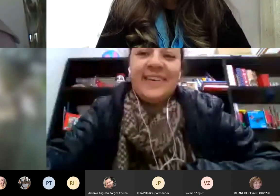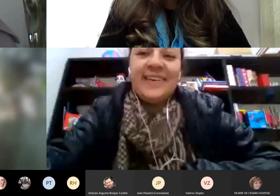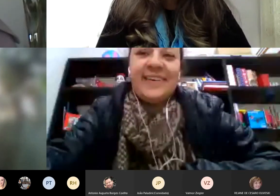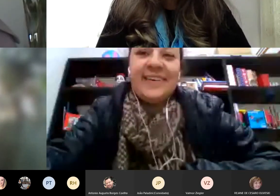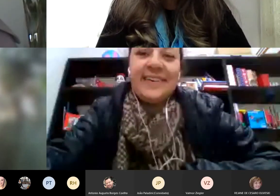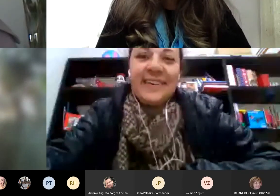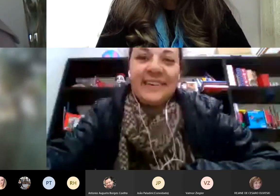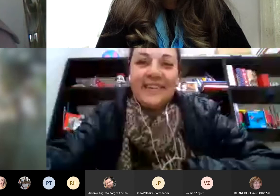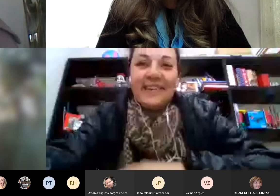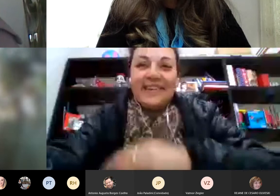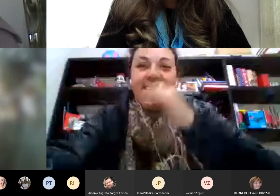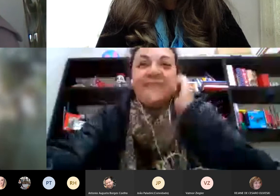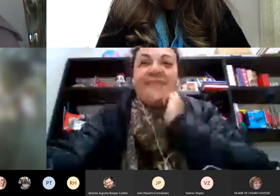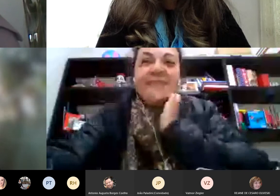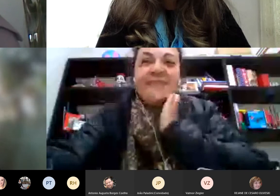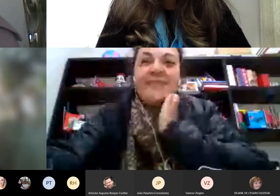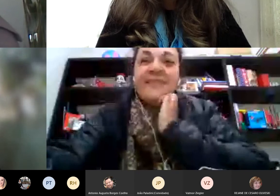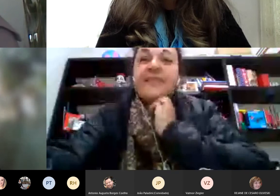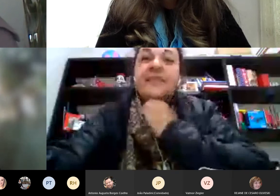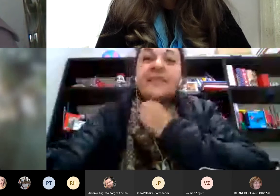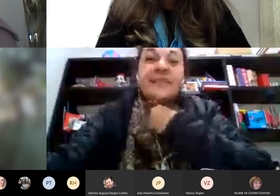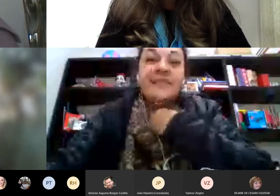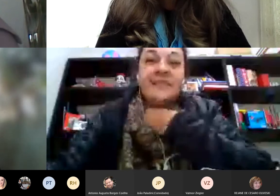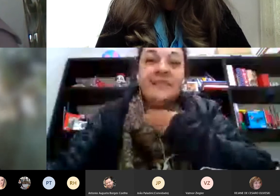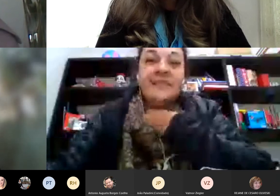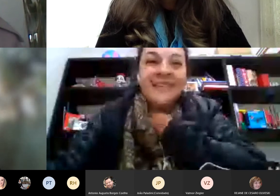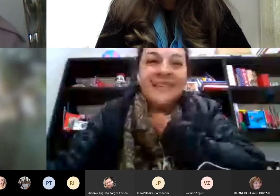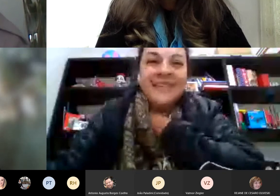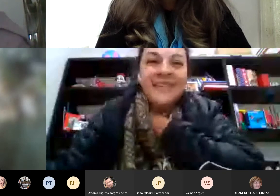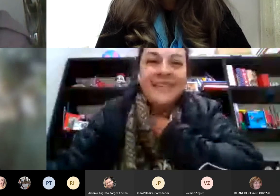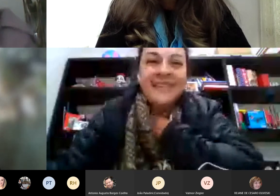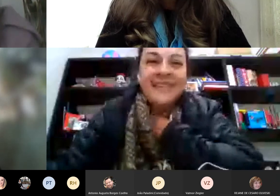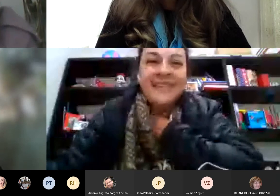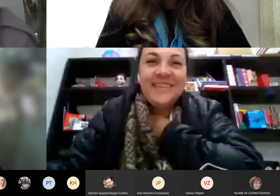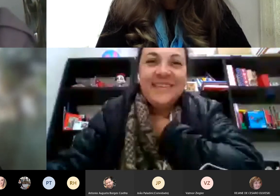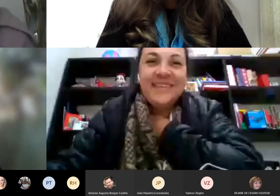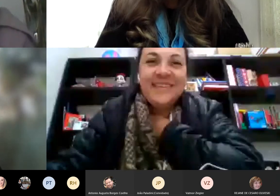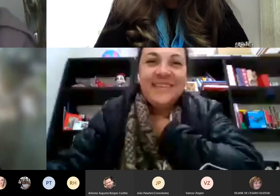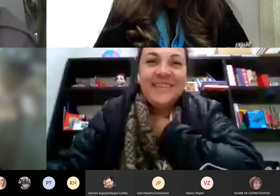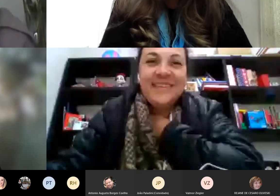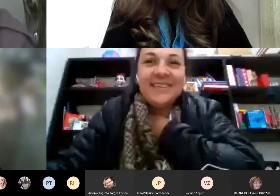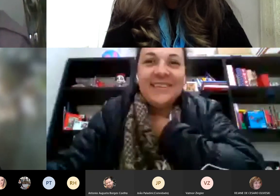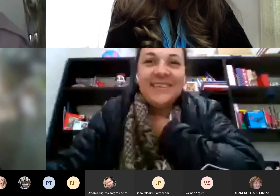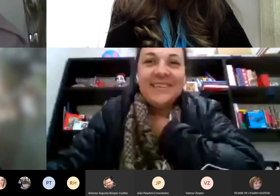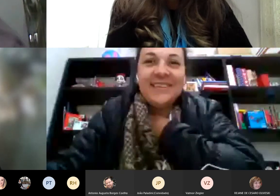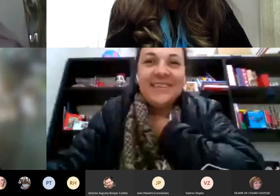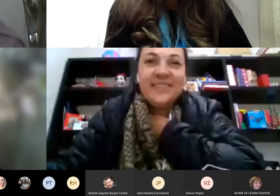Uhum. Ó, agora vem mais dois, ó, mais três, tá ficando bom, ó, nove, opa!